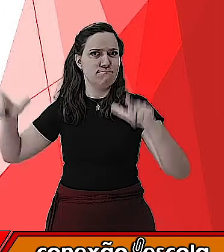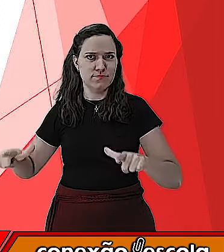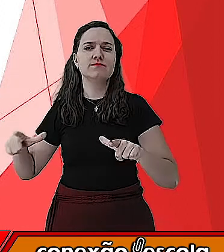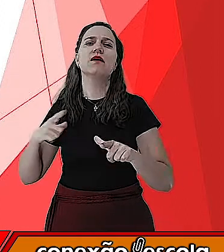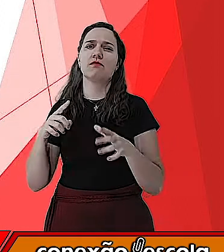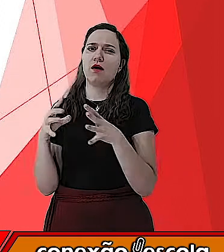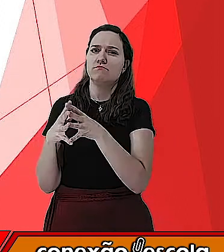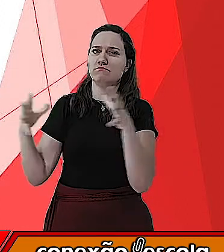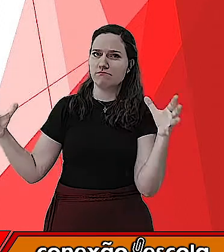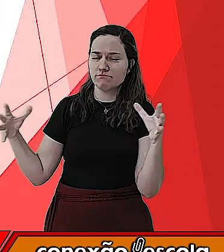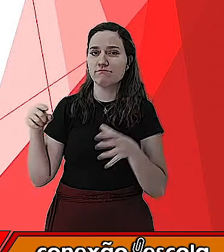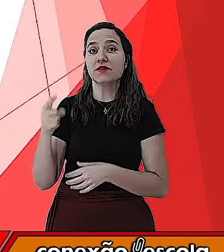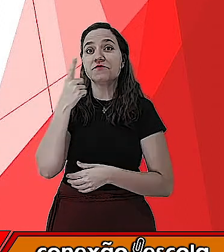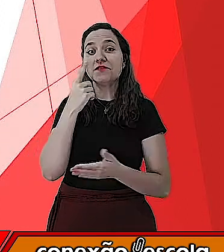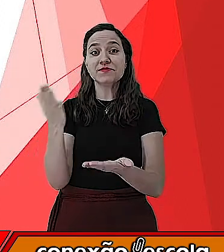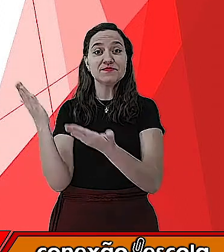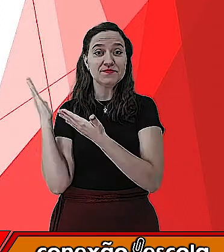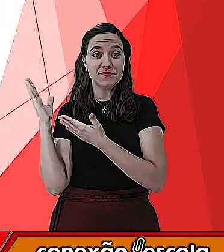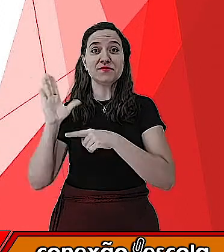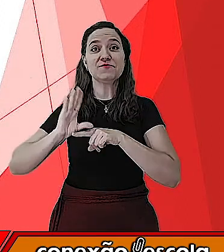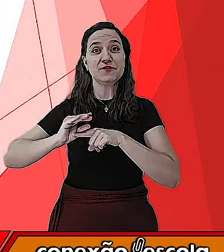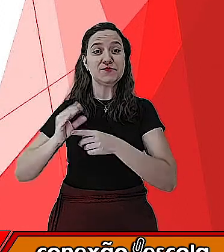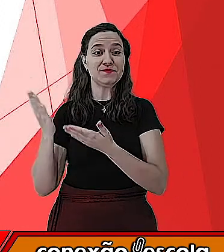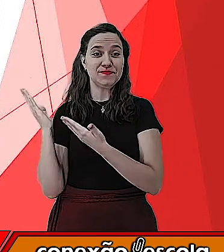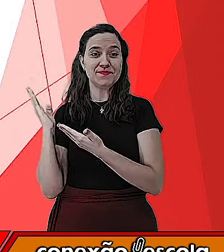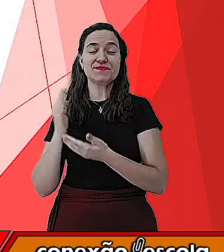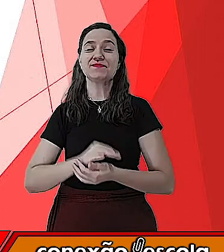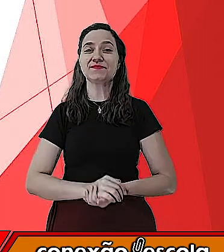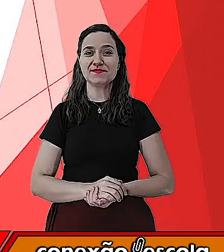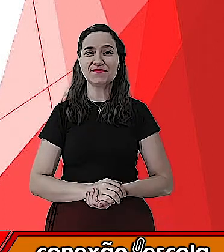maiores. Olhem as imagens para vocês verem.